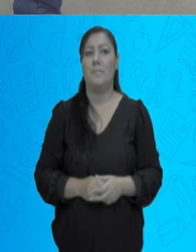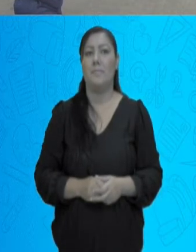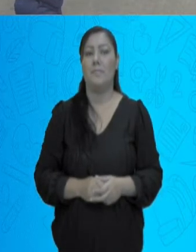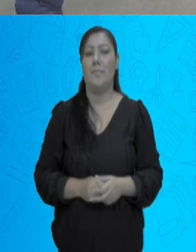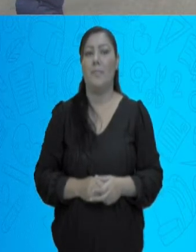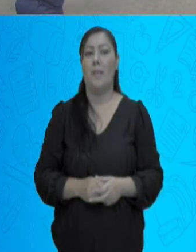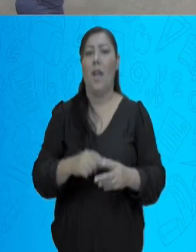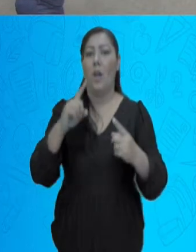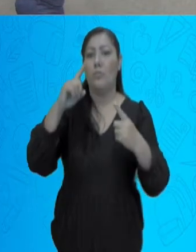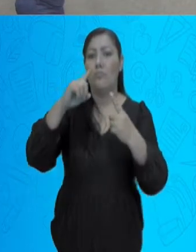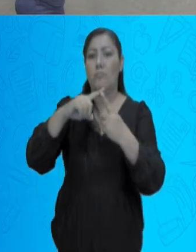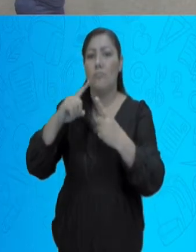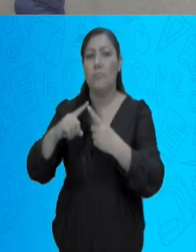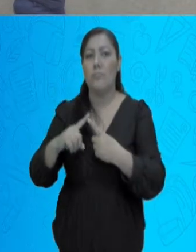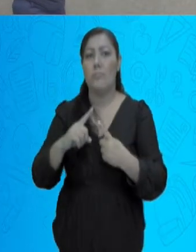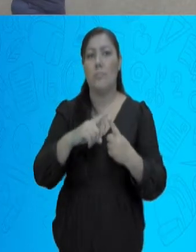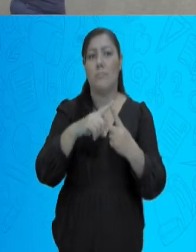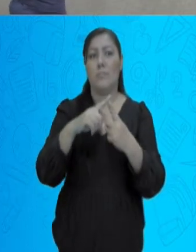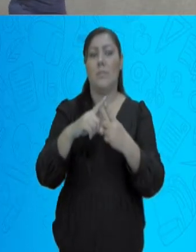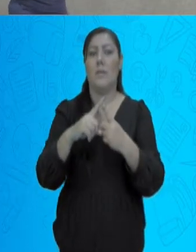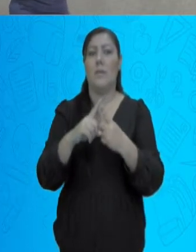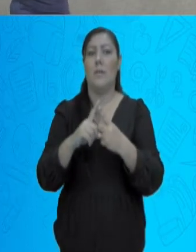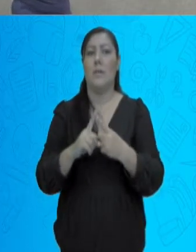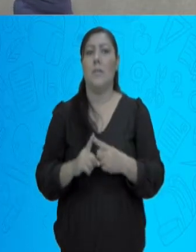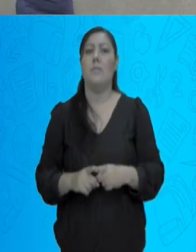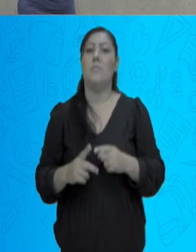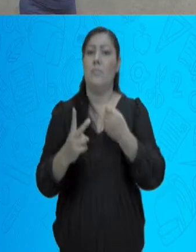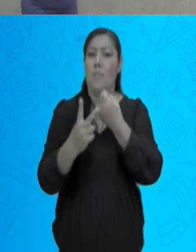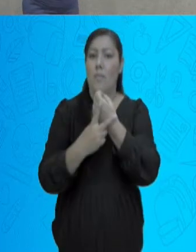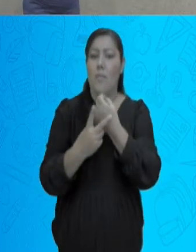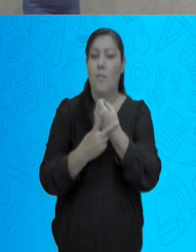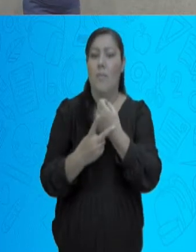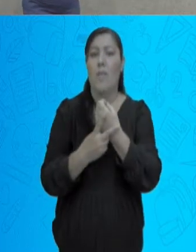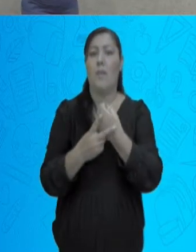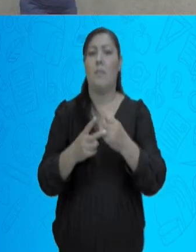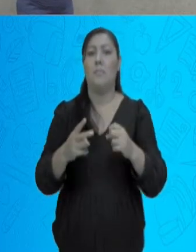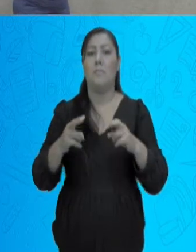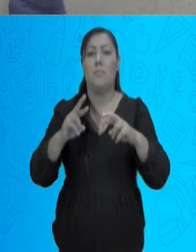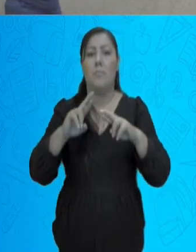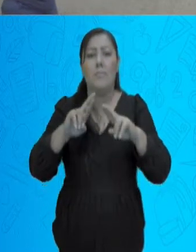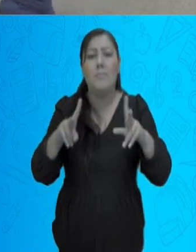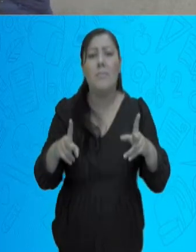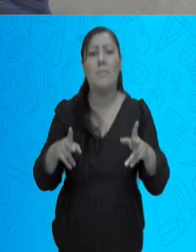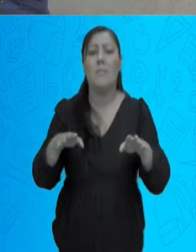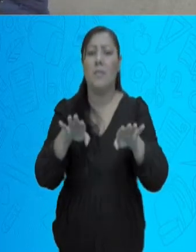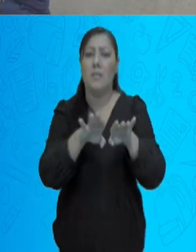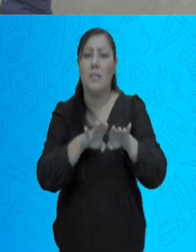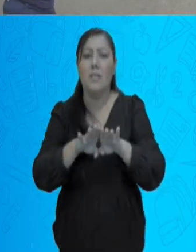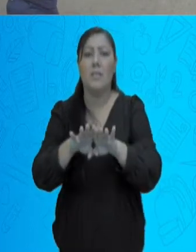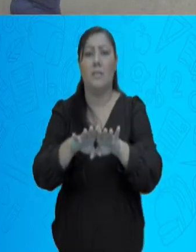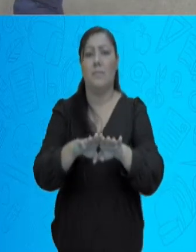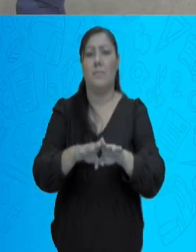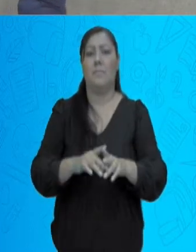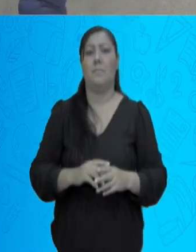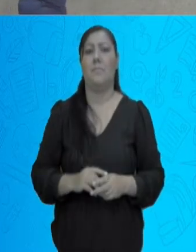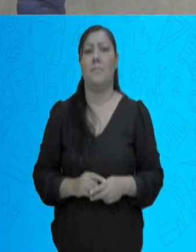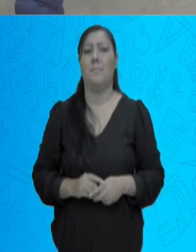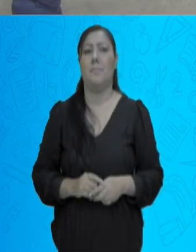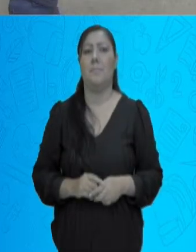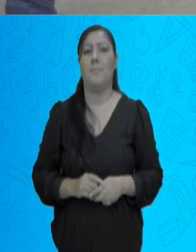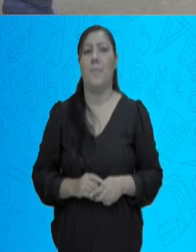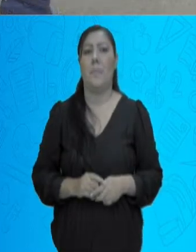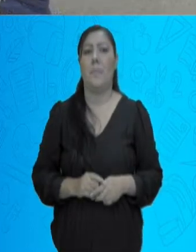Agora, tipos de irregularidades, né? Nós vamos falar sobre tipos. O que a gente tem que entender? Que em